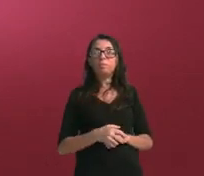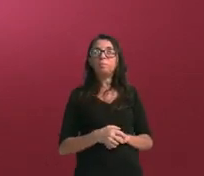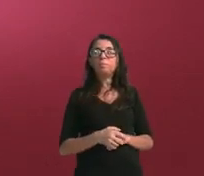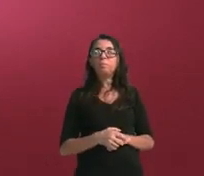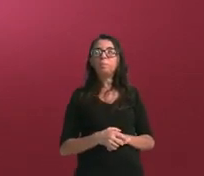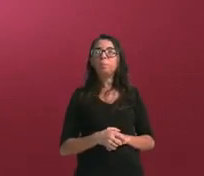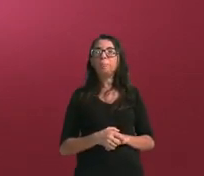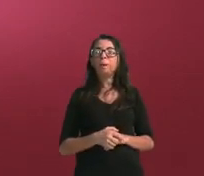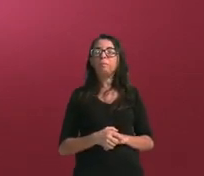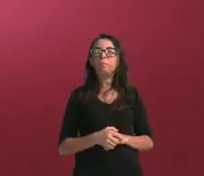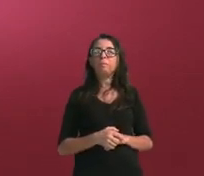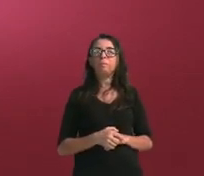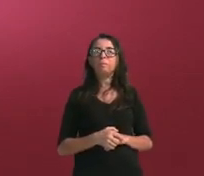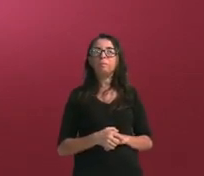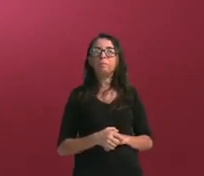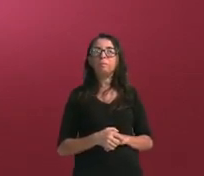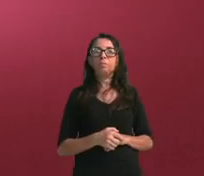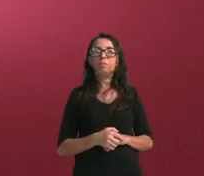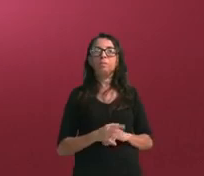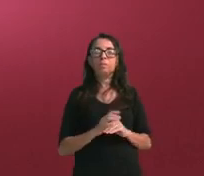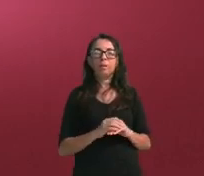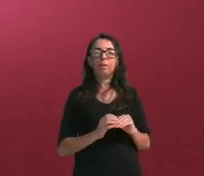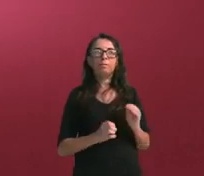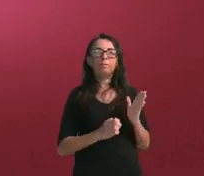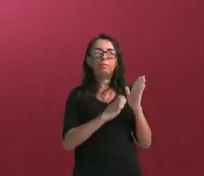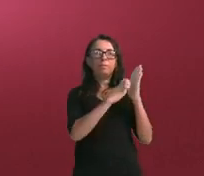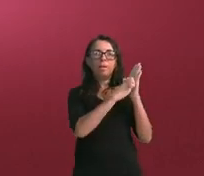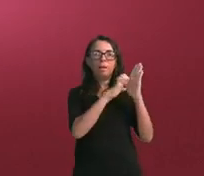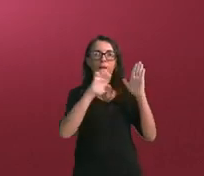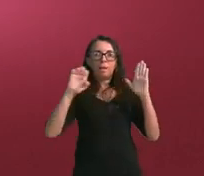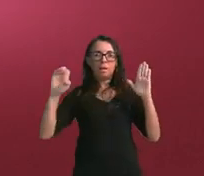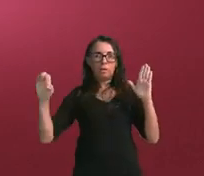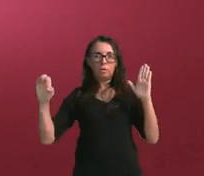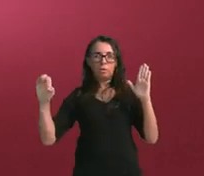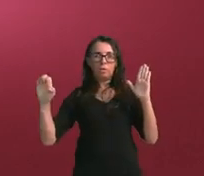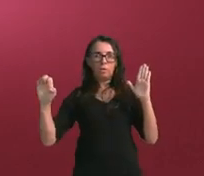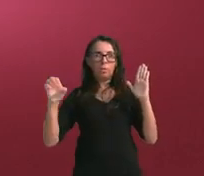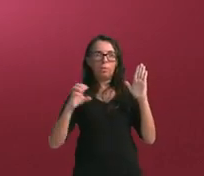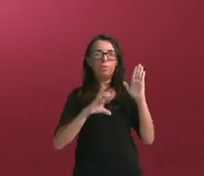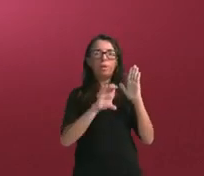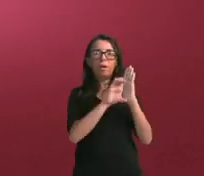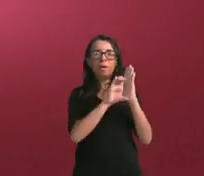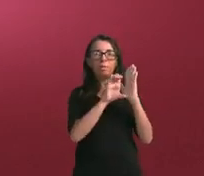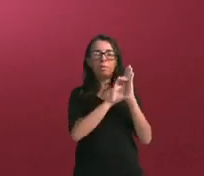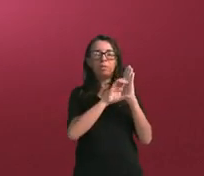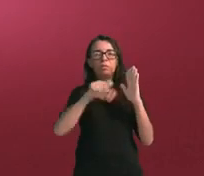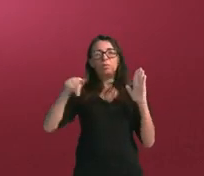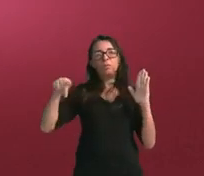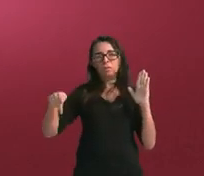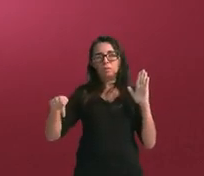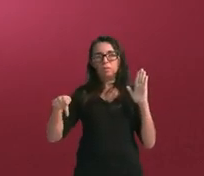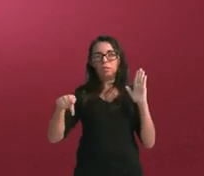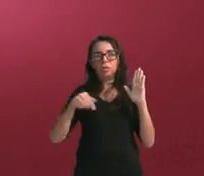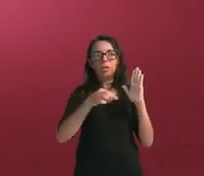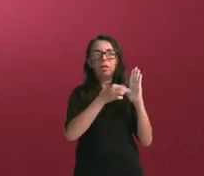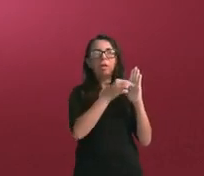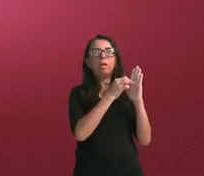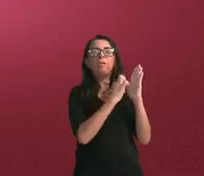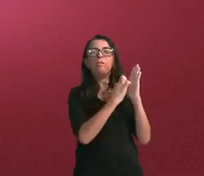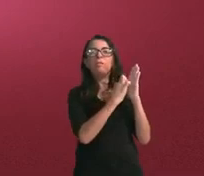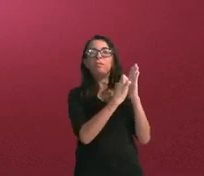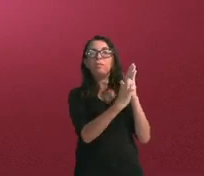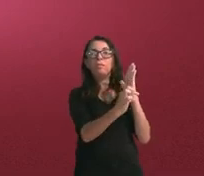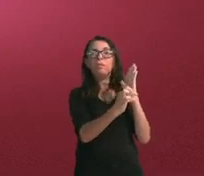né? Êxodo 7, verso 2. Então, a pergunta que eu vou fazer aos irmãos é o